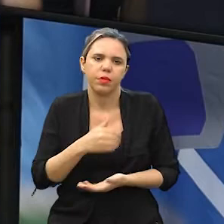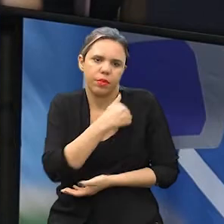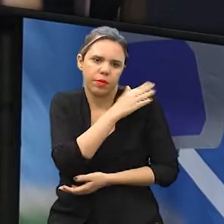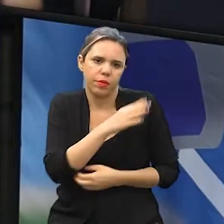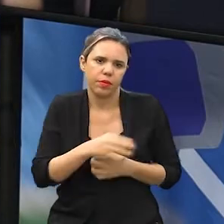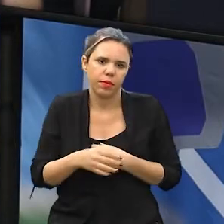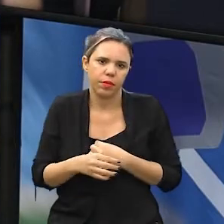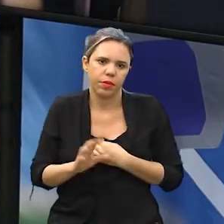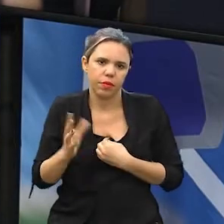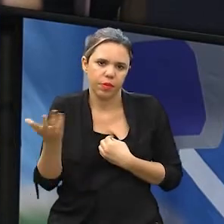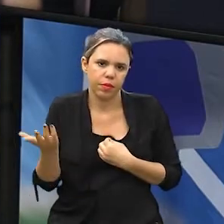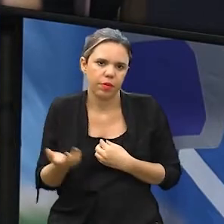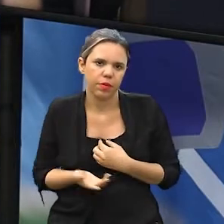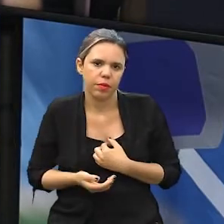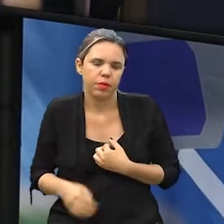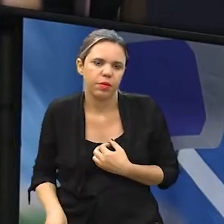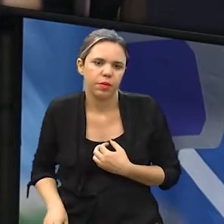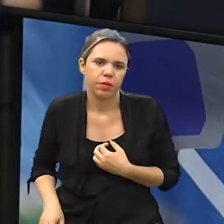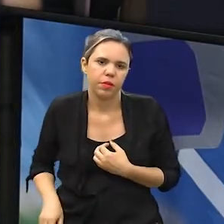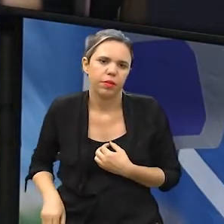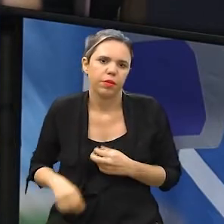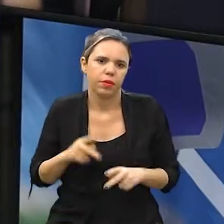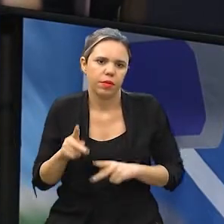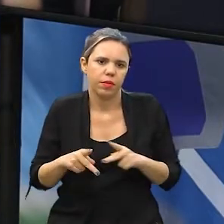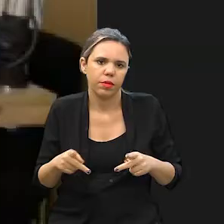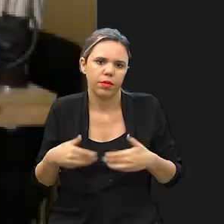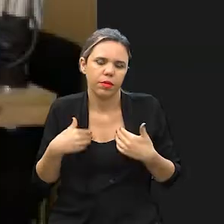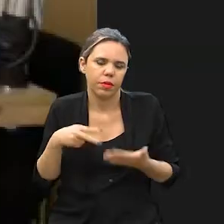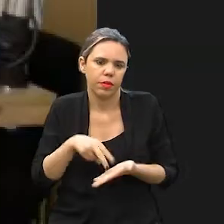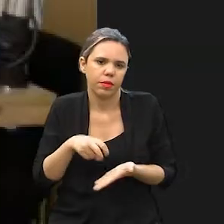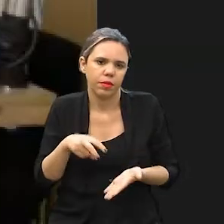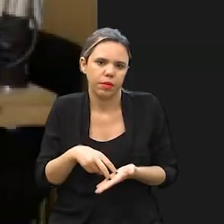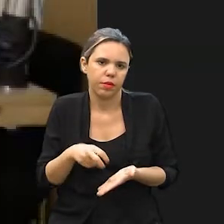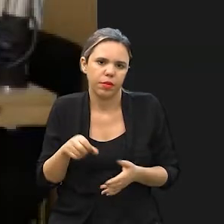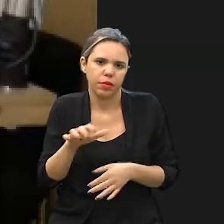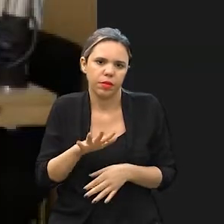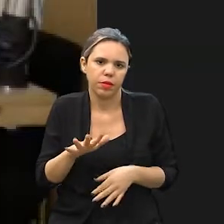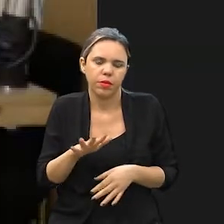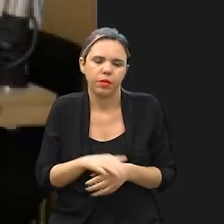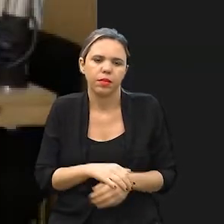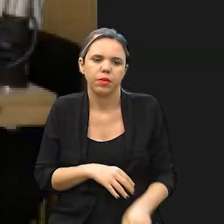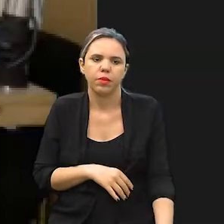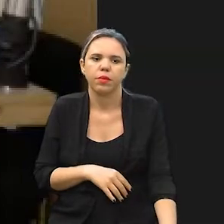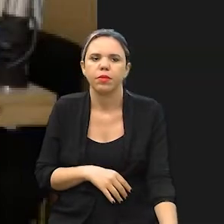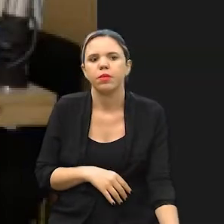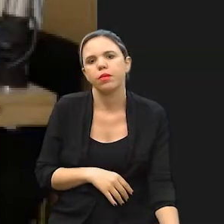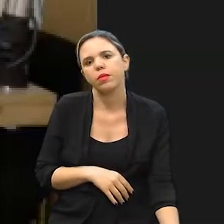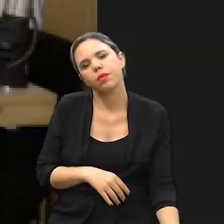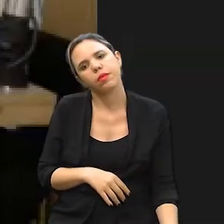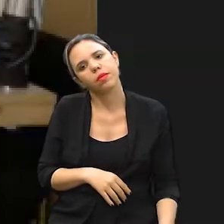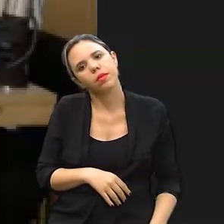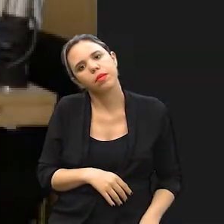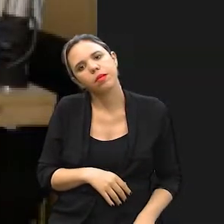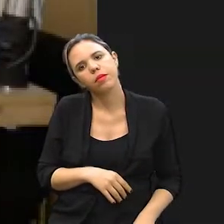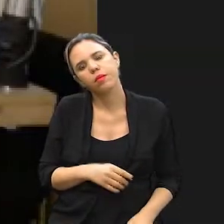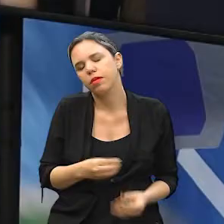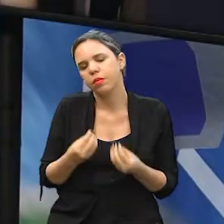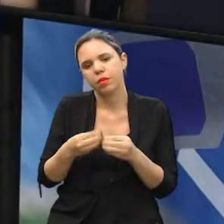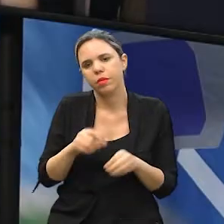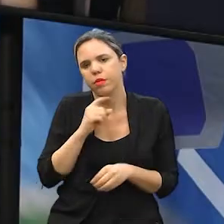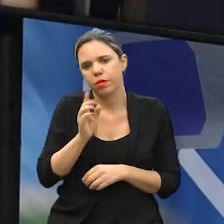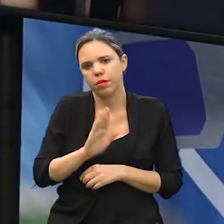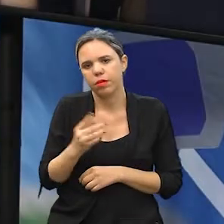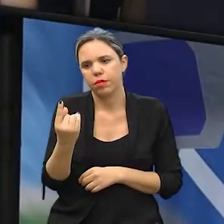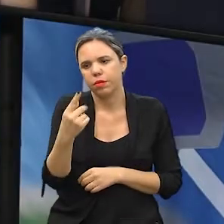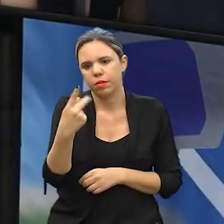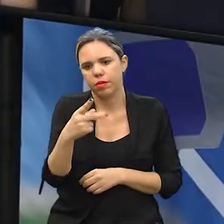acaba acontecendo com humoristas de uma maneira geral e tipo, generalizando, mas sem atacar ninguém, porque